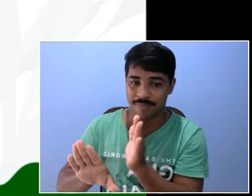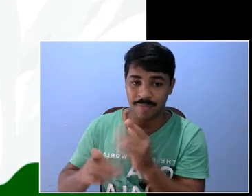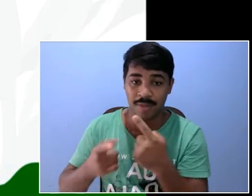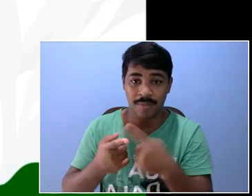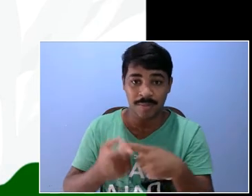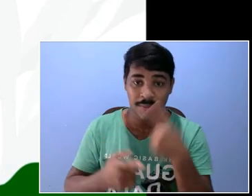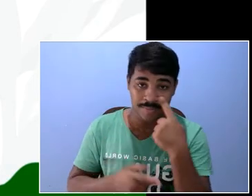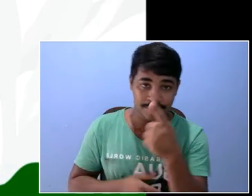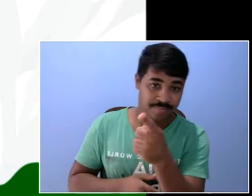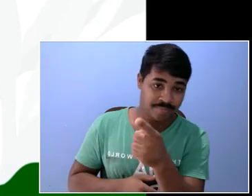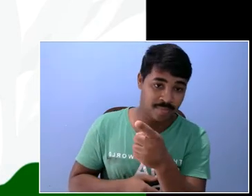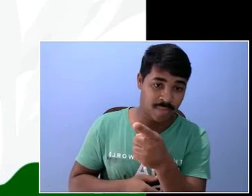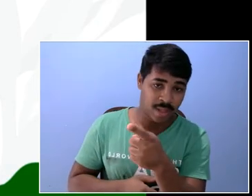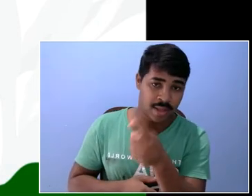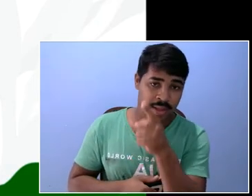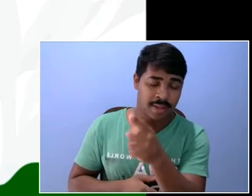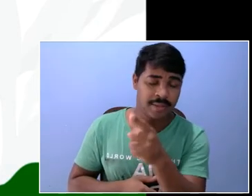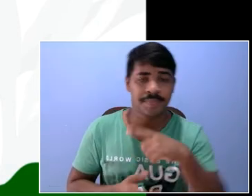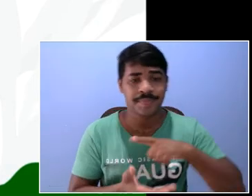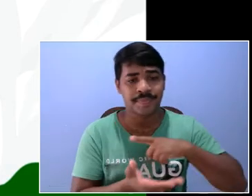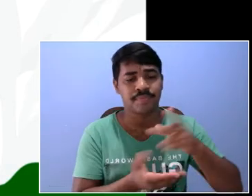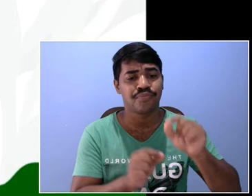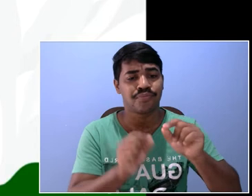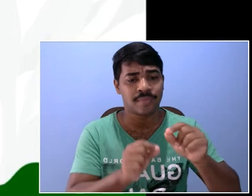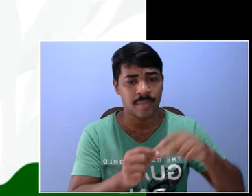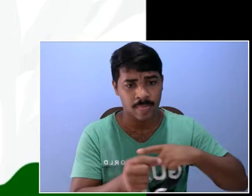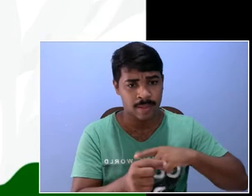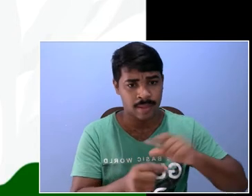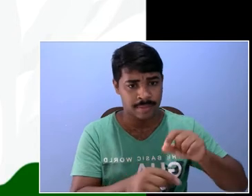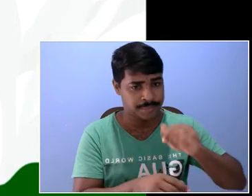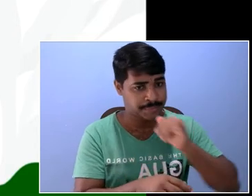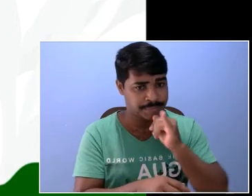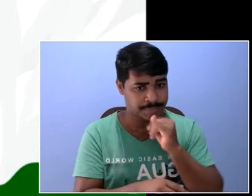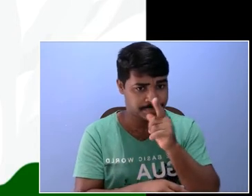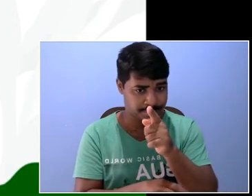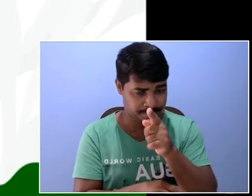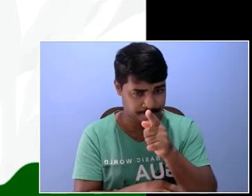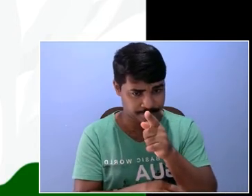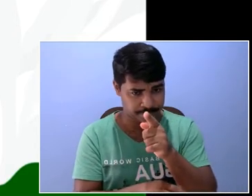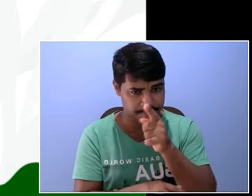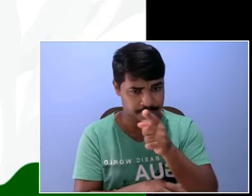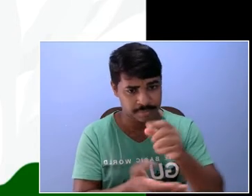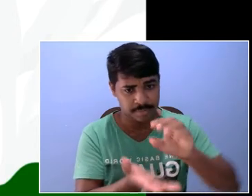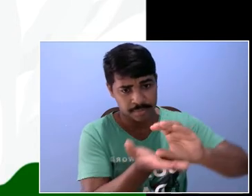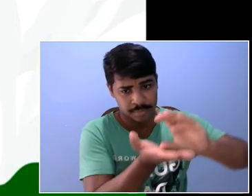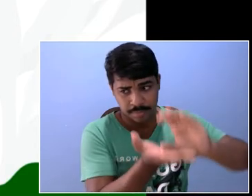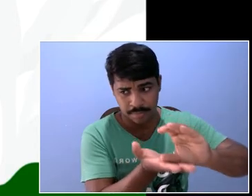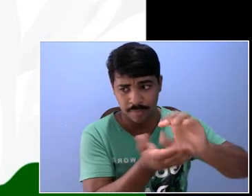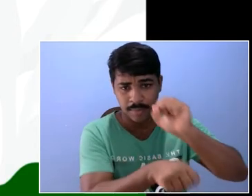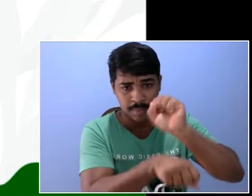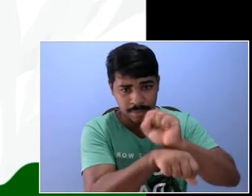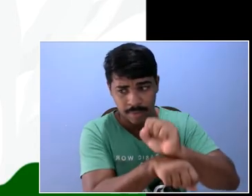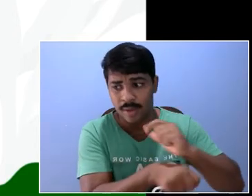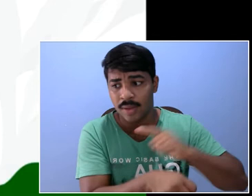aqui, ó, devido à força peso. E aí ela vai, como ele está parado aqui, ela vai se